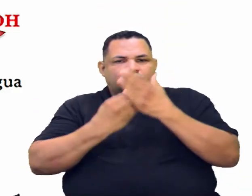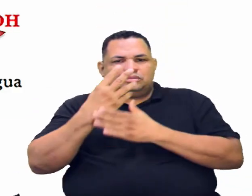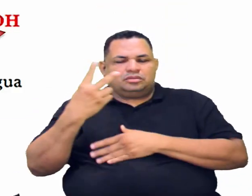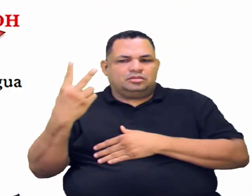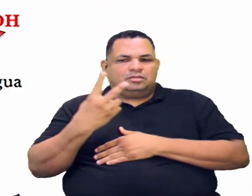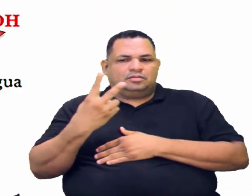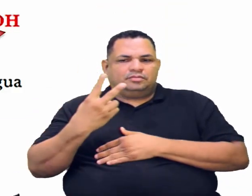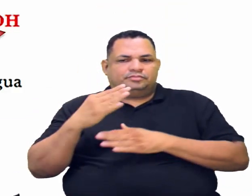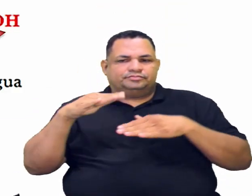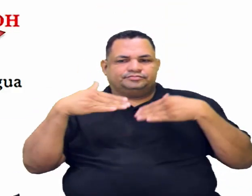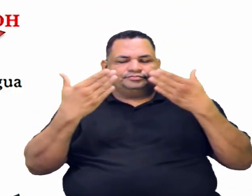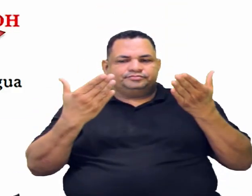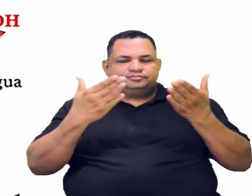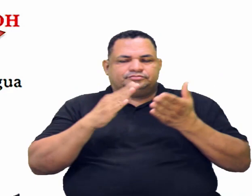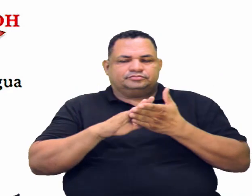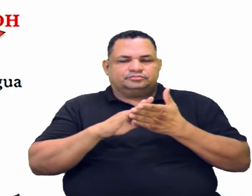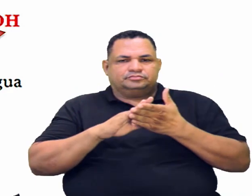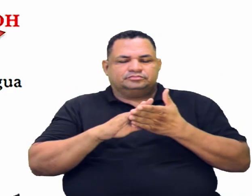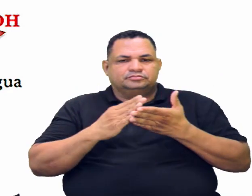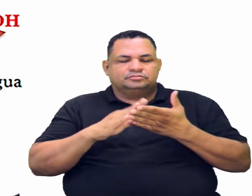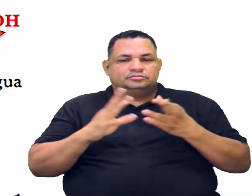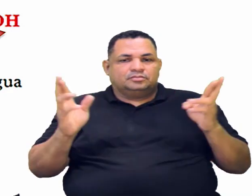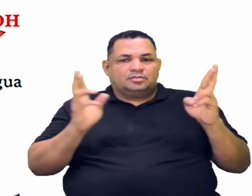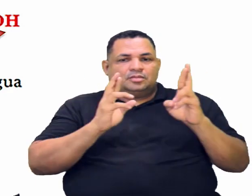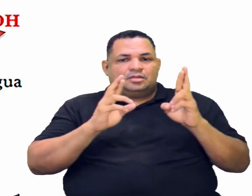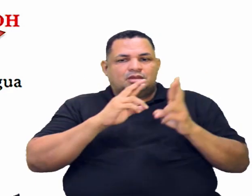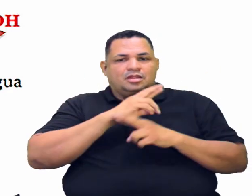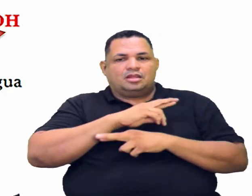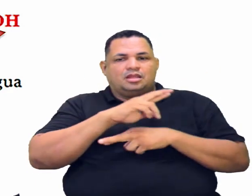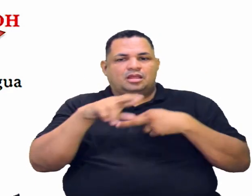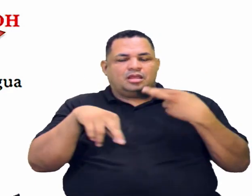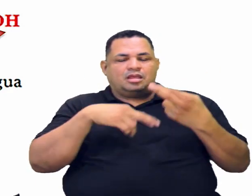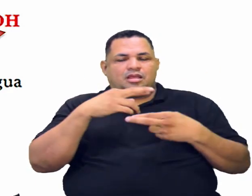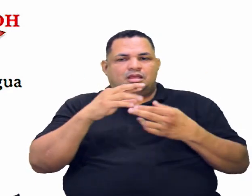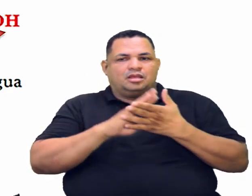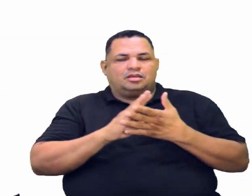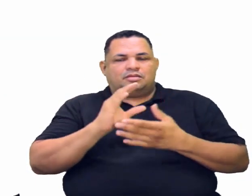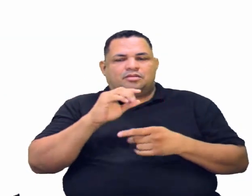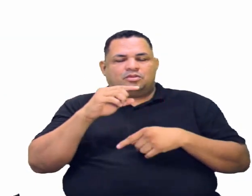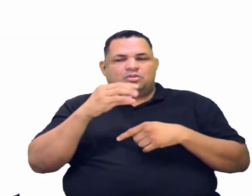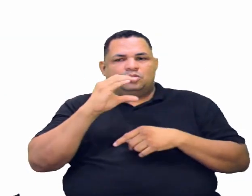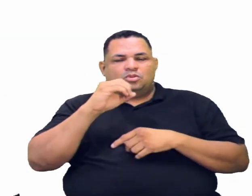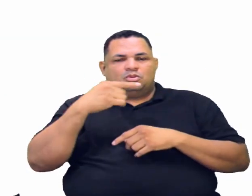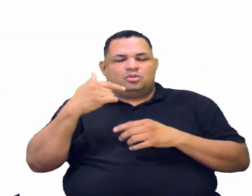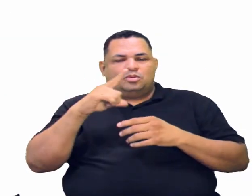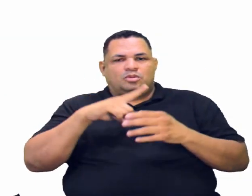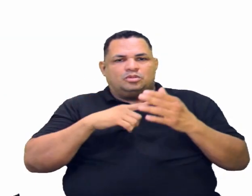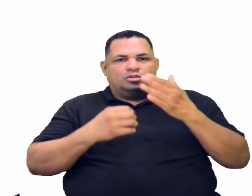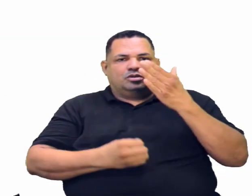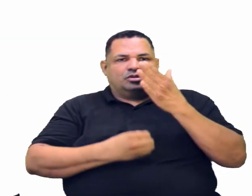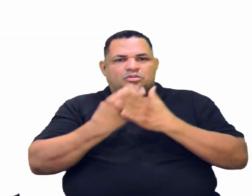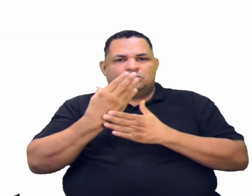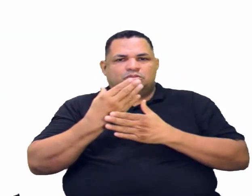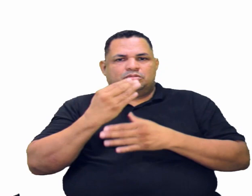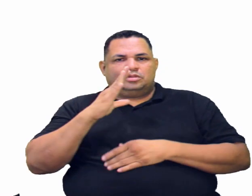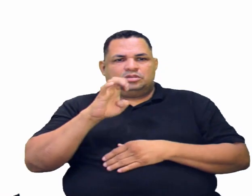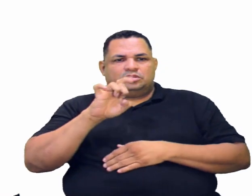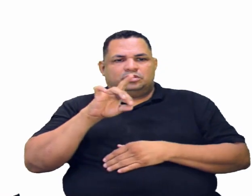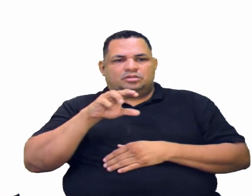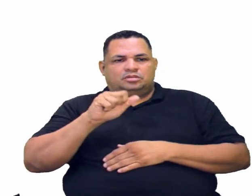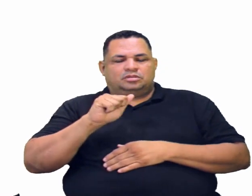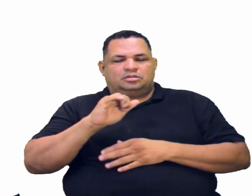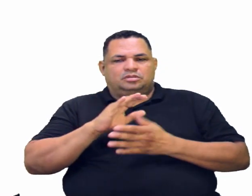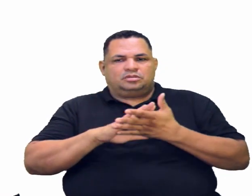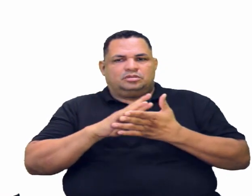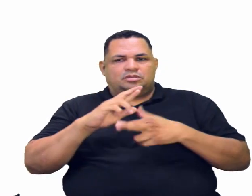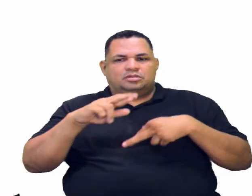lá que quando o álcool é secundário e reage com o oxigênio, a gente tem a produção de uma cetona. E as